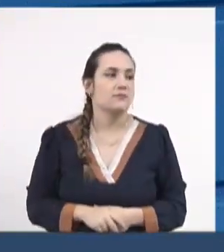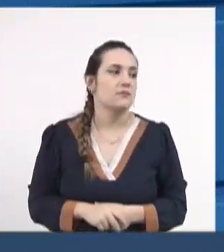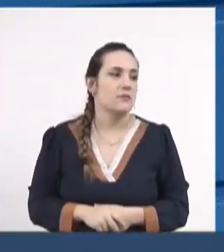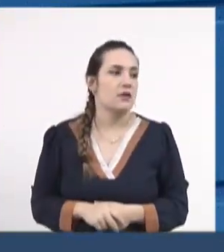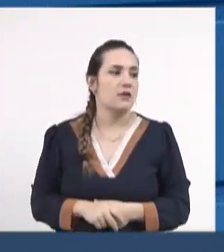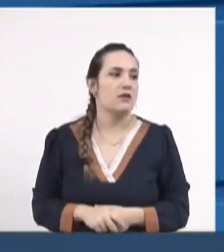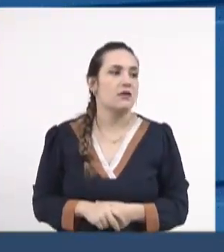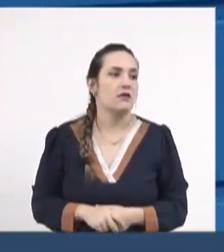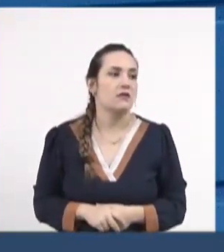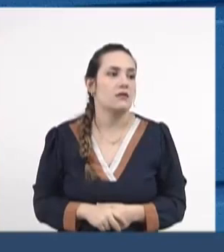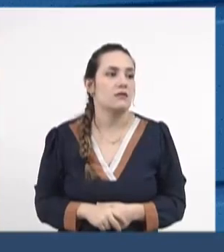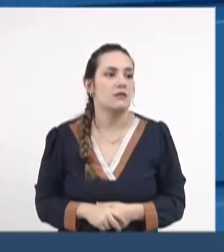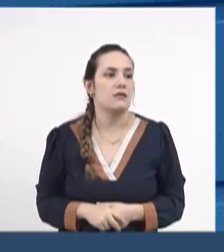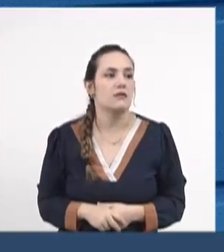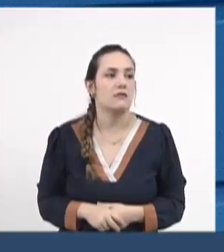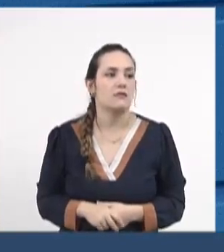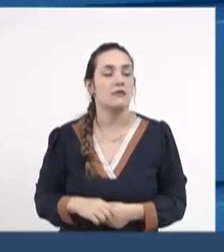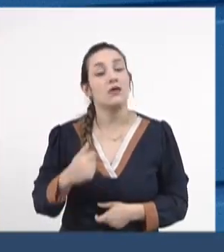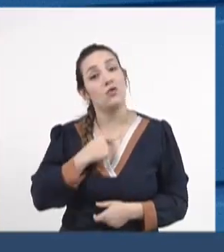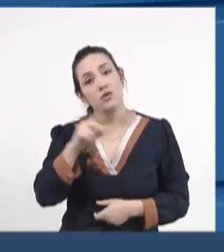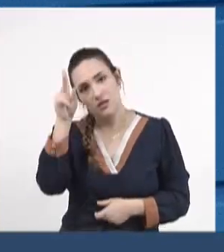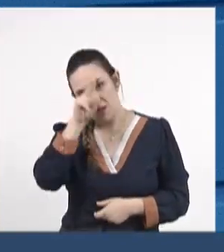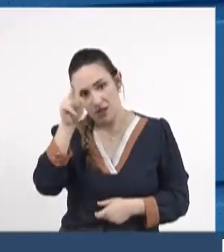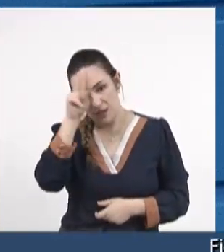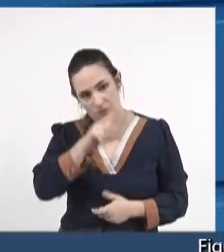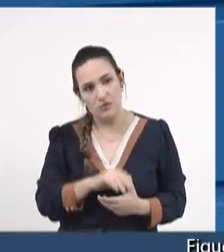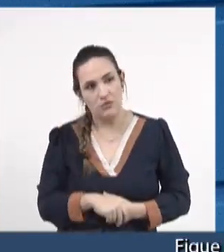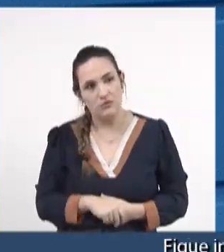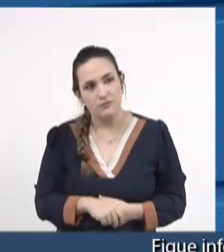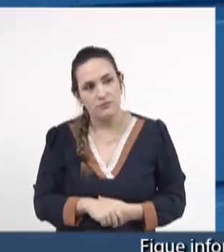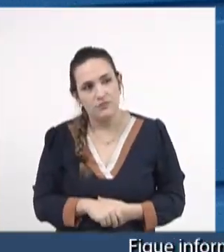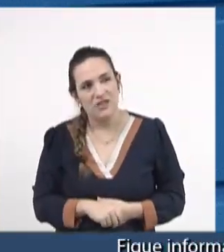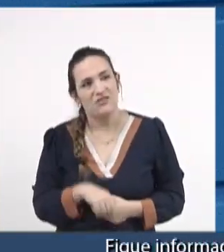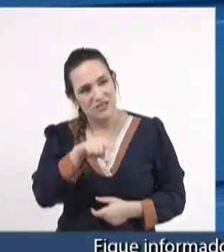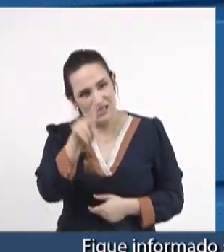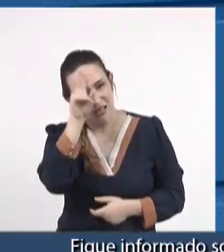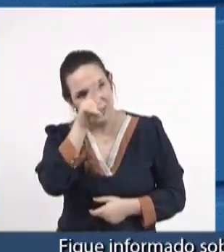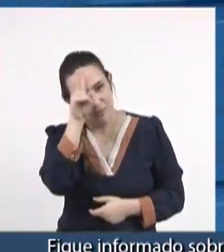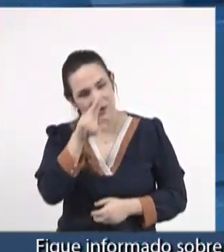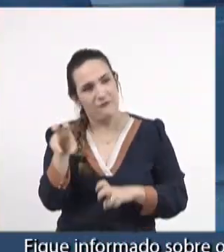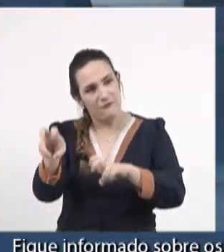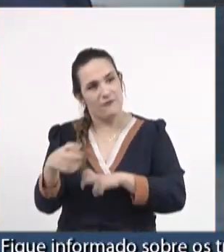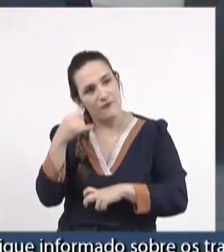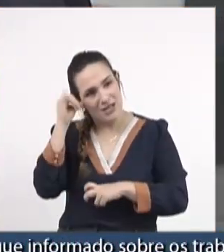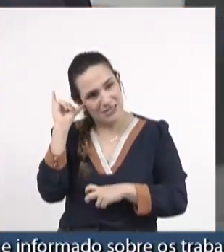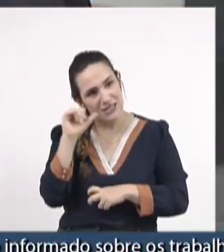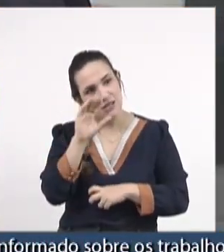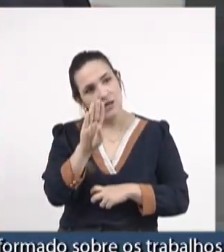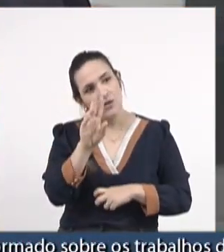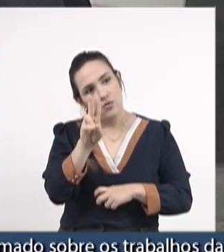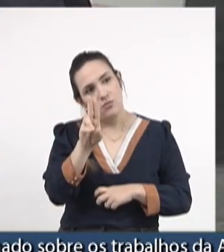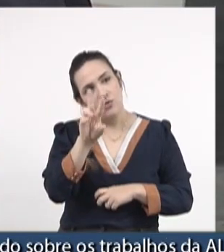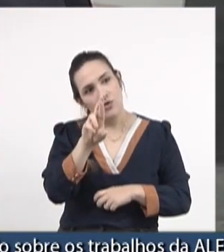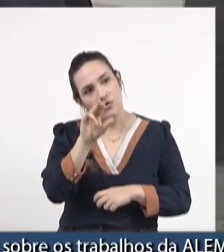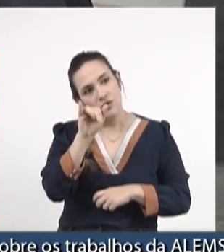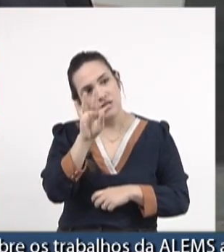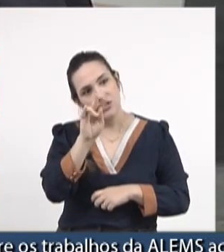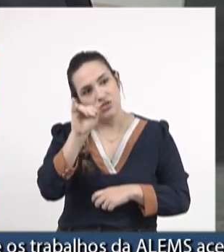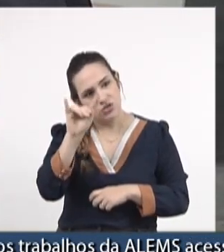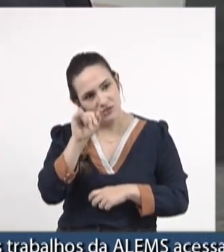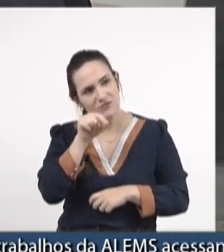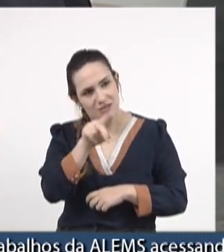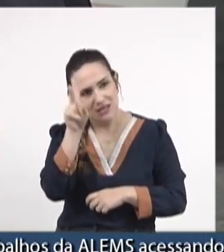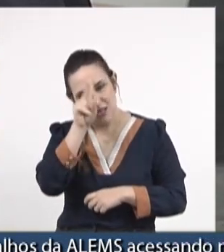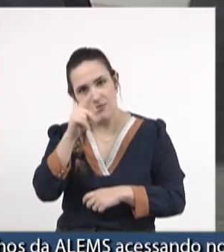lembro quando houve a invasão, deputado Zeca, da Fazenda Buriti, veio o deputado Zé Teixeira nessa